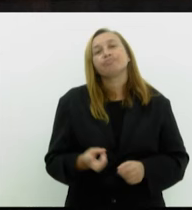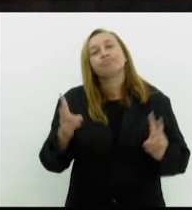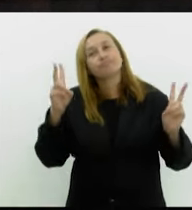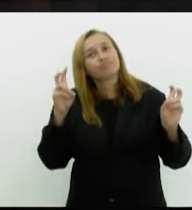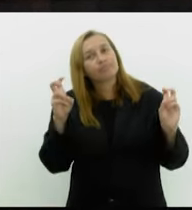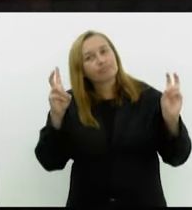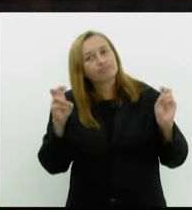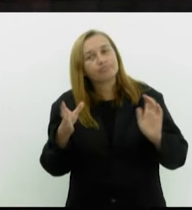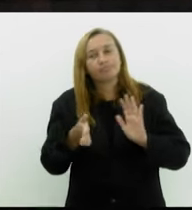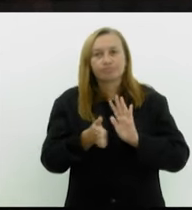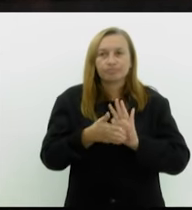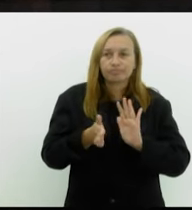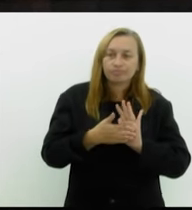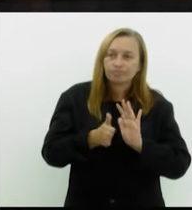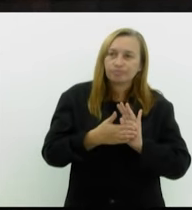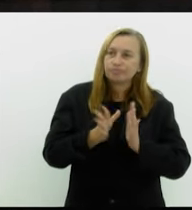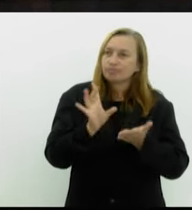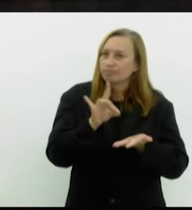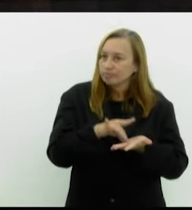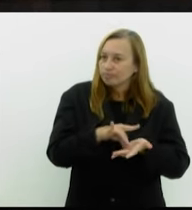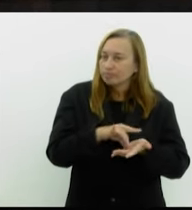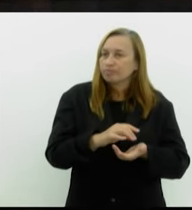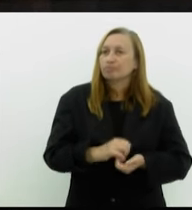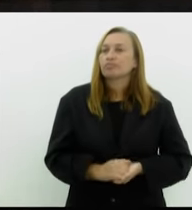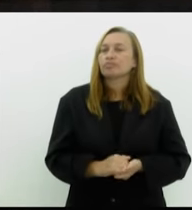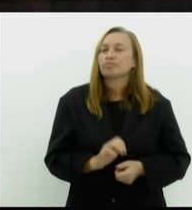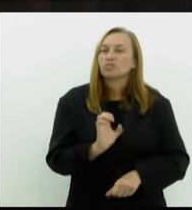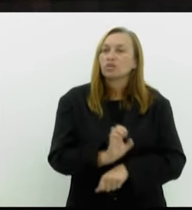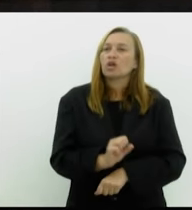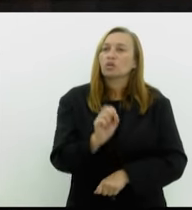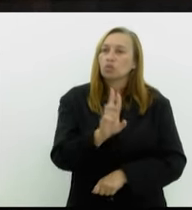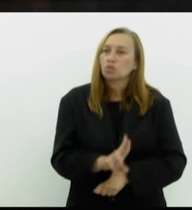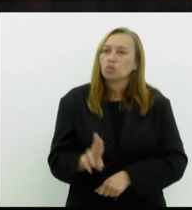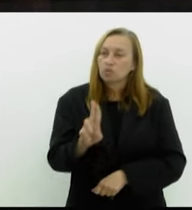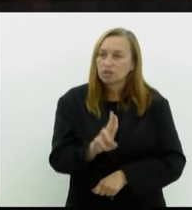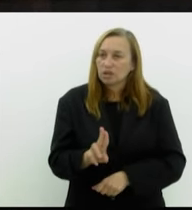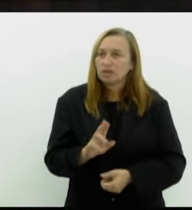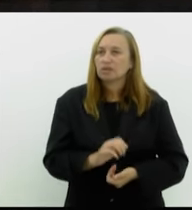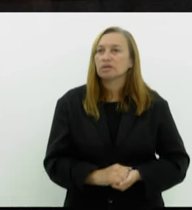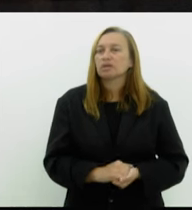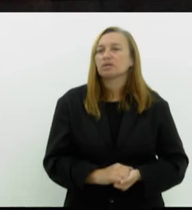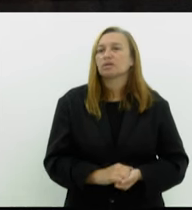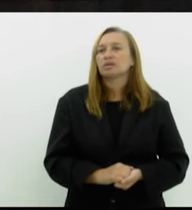na proposta original, é que o Estado possa usar os seus ativos.